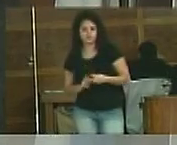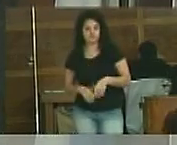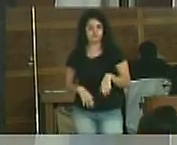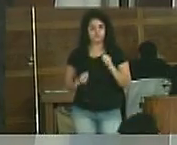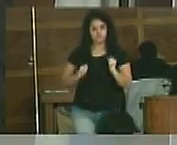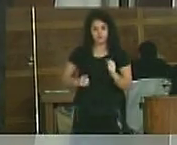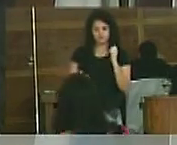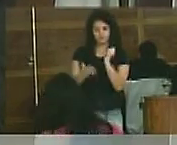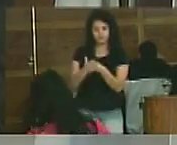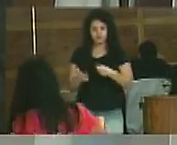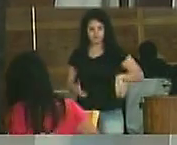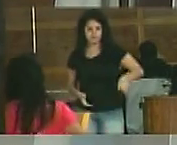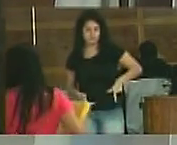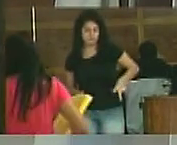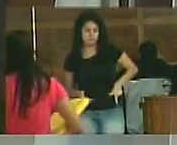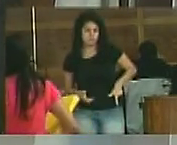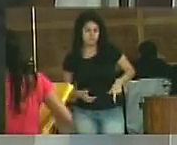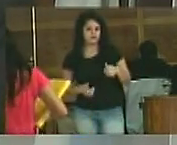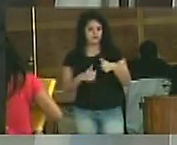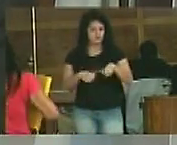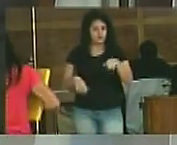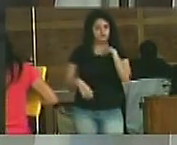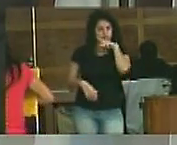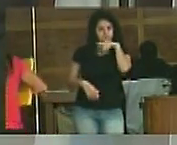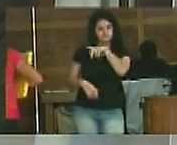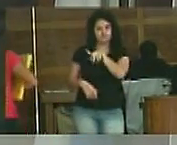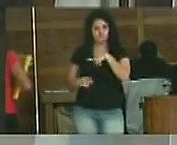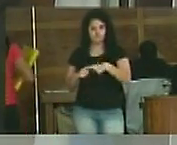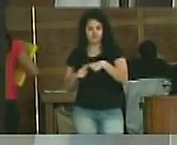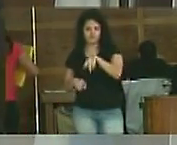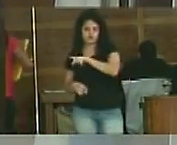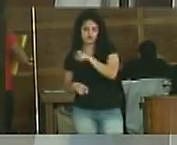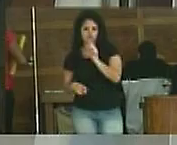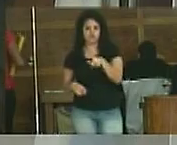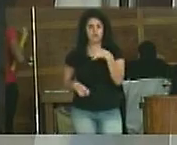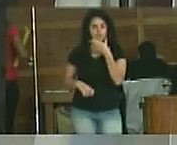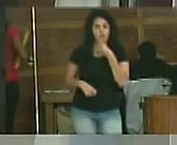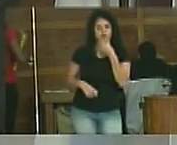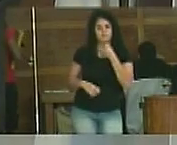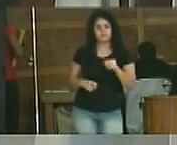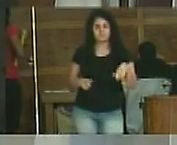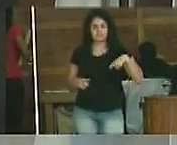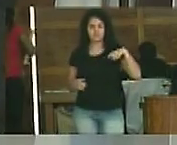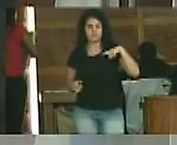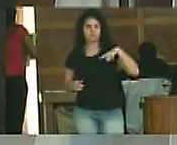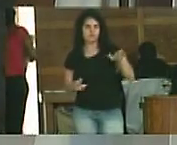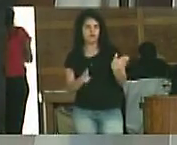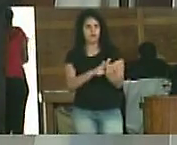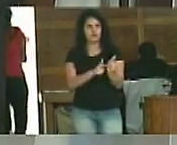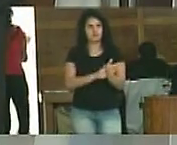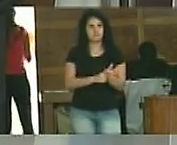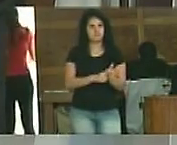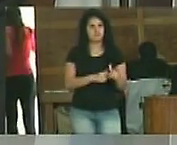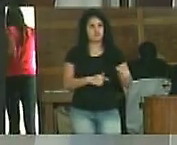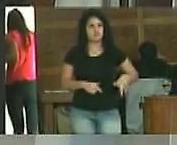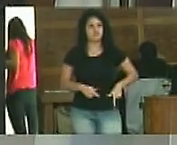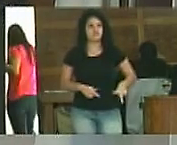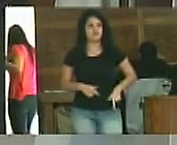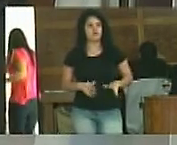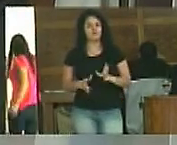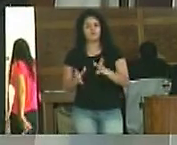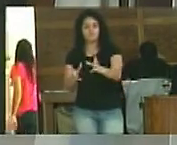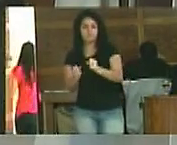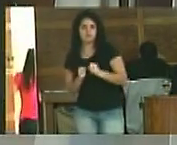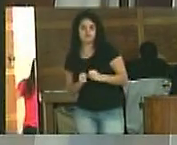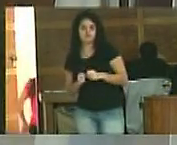poder comprar uma arma. Vai ficar ruim pra vocês, hein? Que vocês só são homem com arma na mão. Vocês só são homem com arma na mão. Quando pega um de vocês,